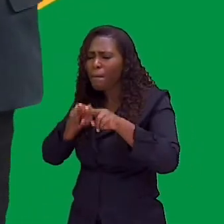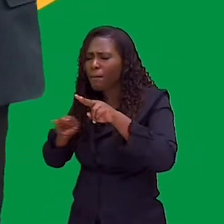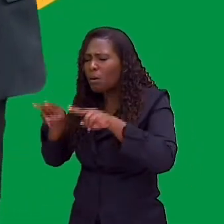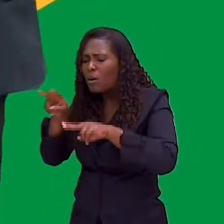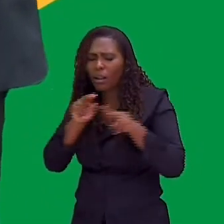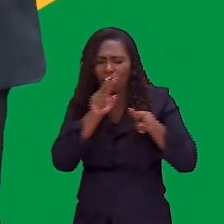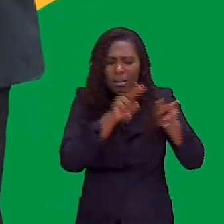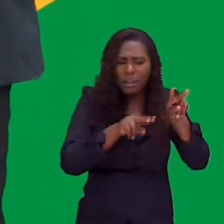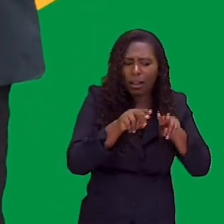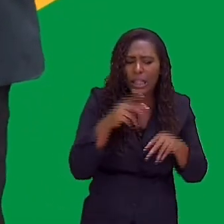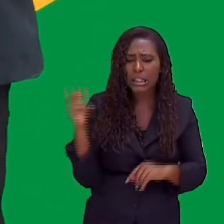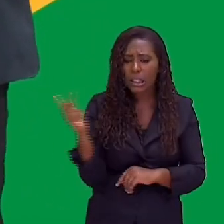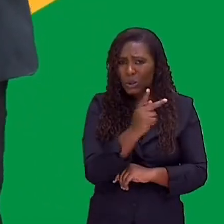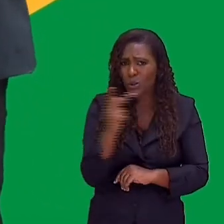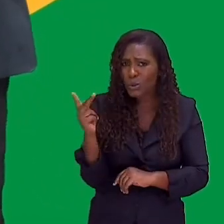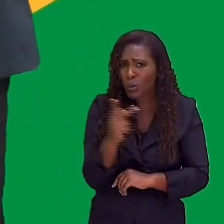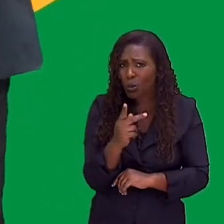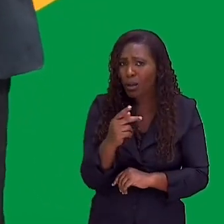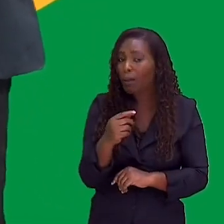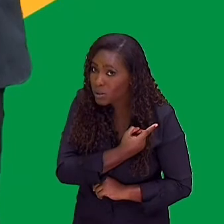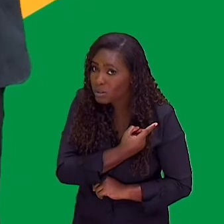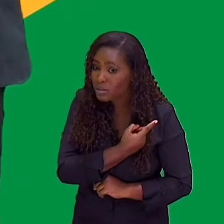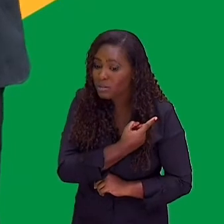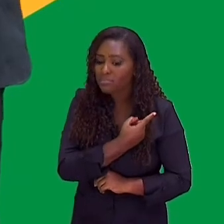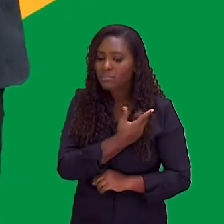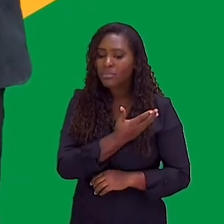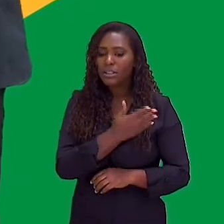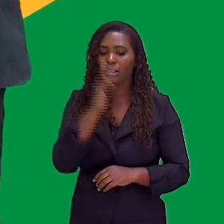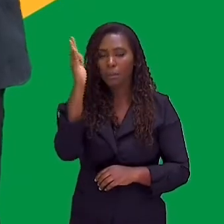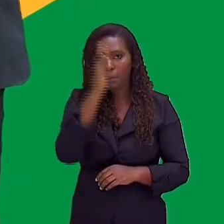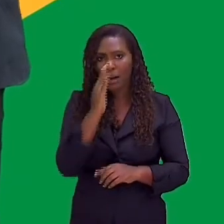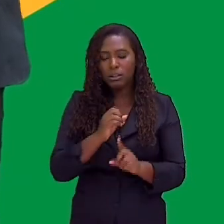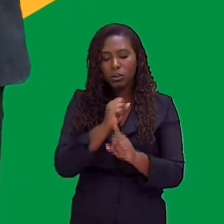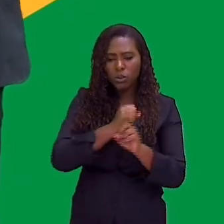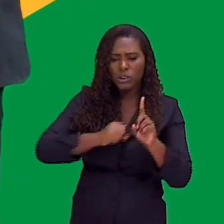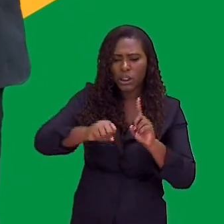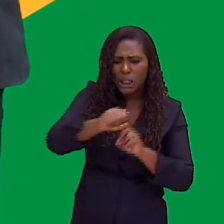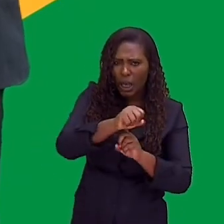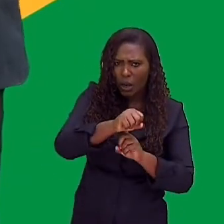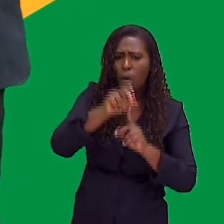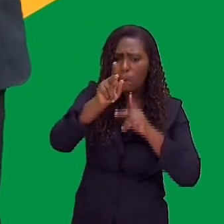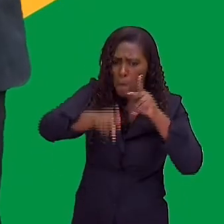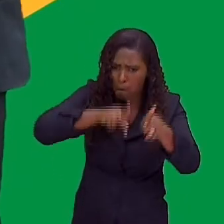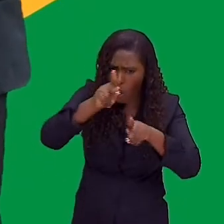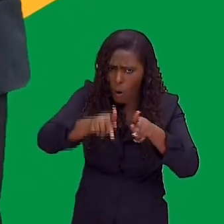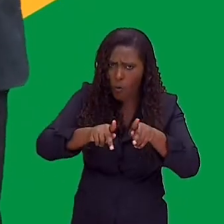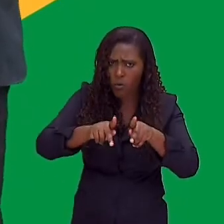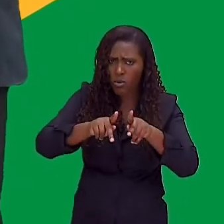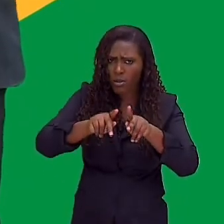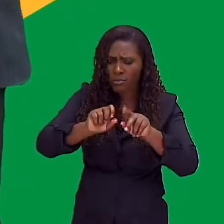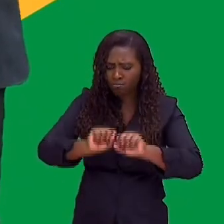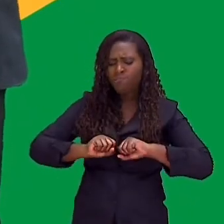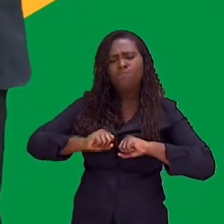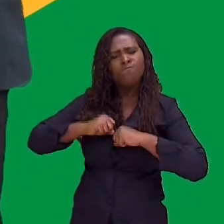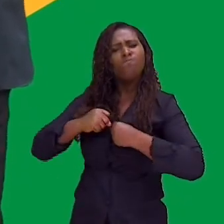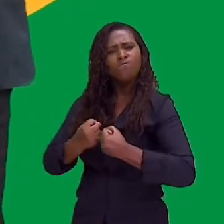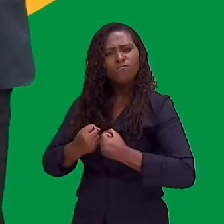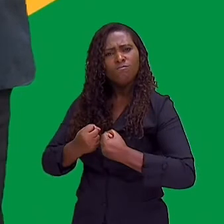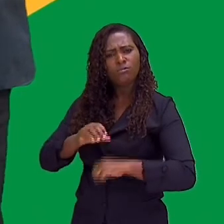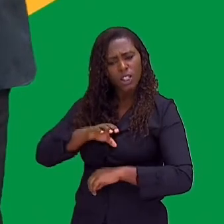7/5/2020, com o objetivo de instituir regime extraordinário fiscal, financeiro e